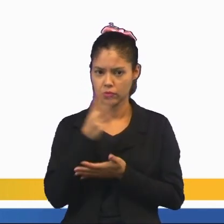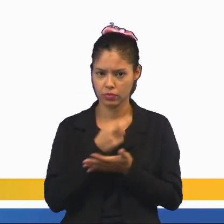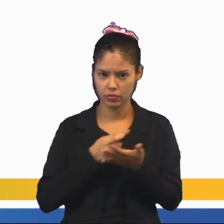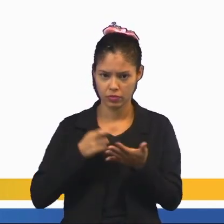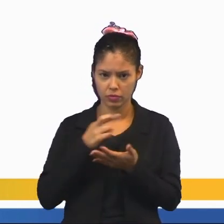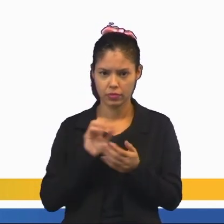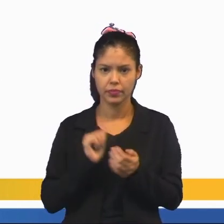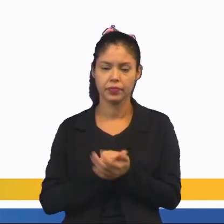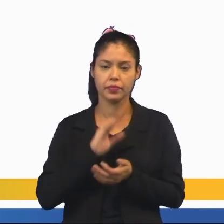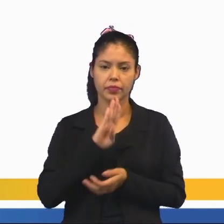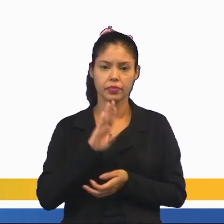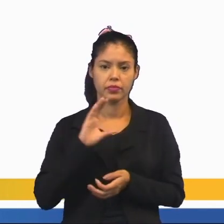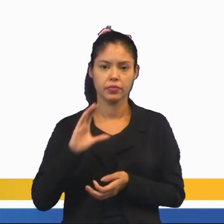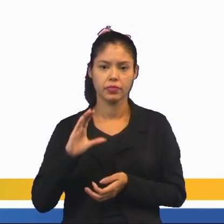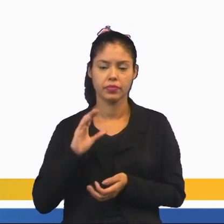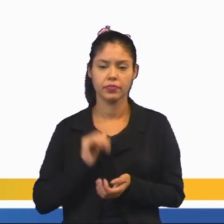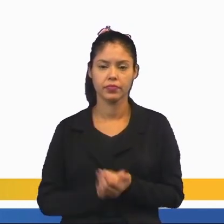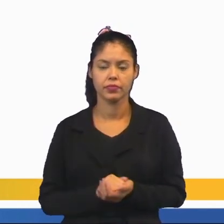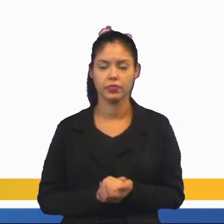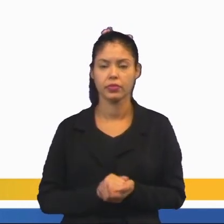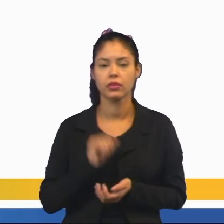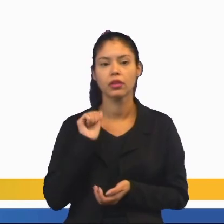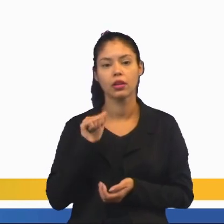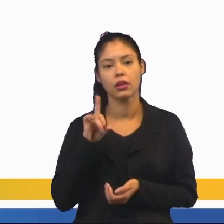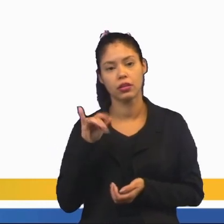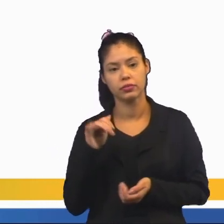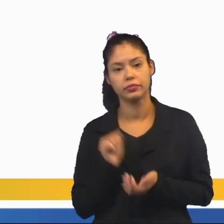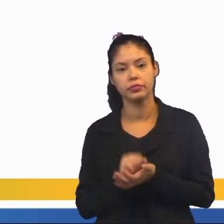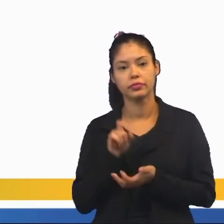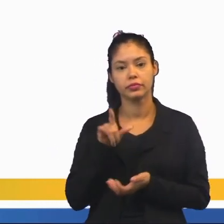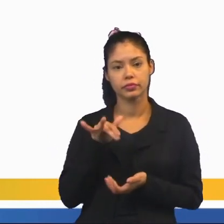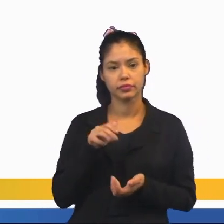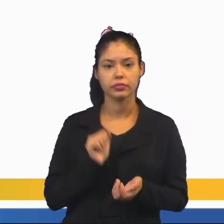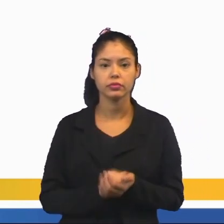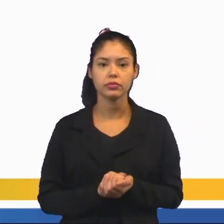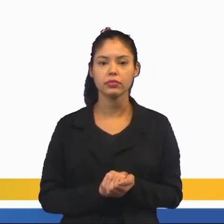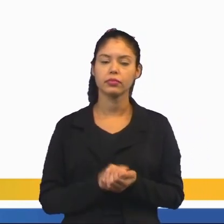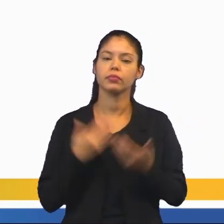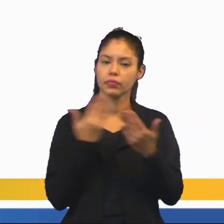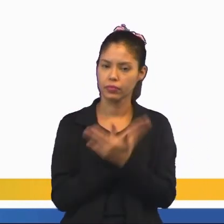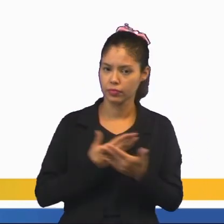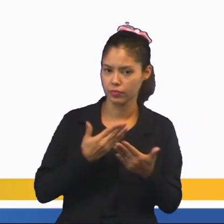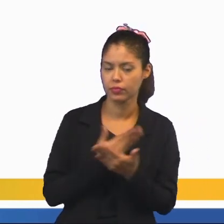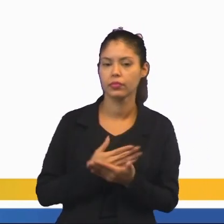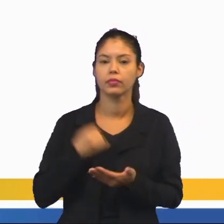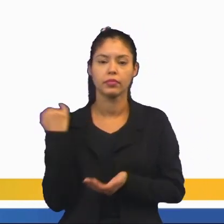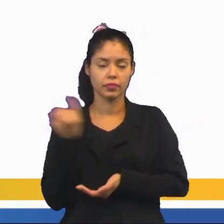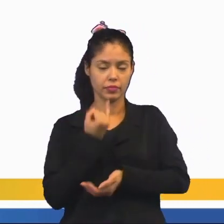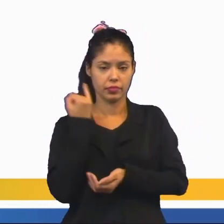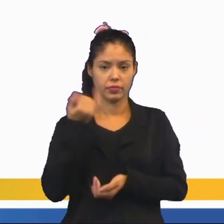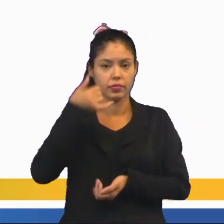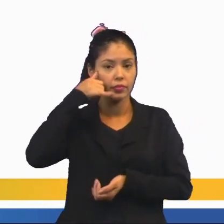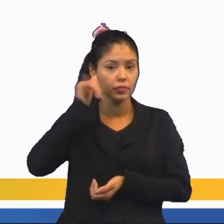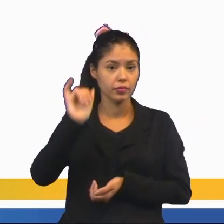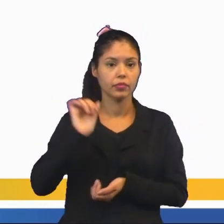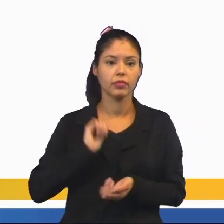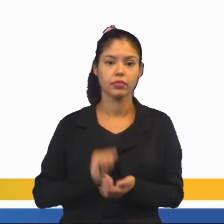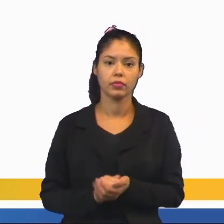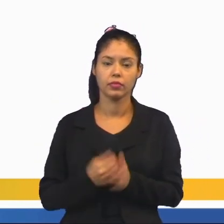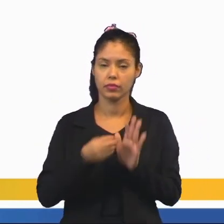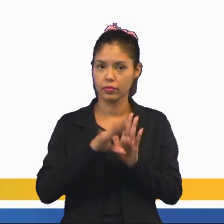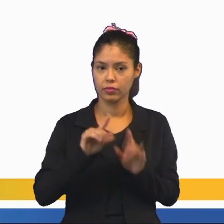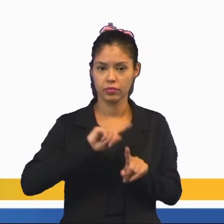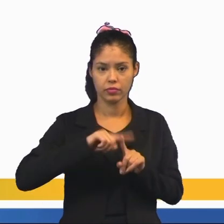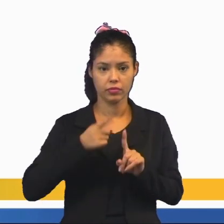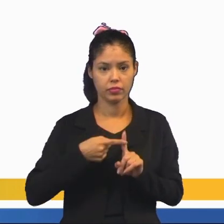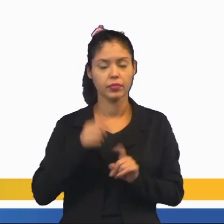exames para detectar a hepatite B e C, e a AIDS e a sífilis. Esse cuidado é fundamental para